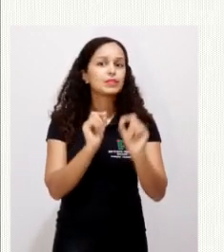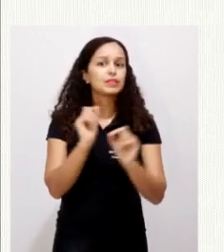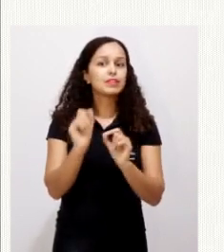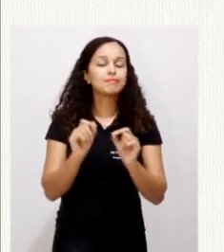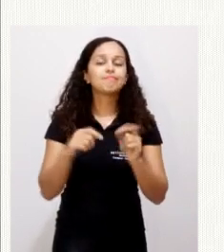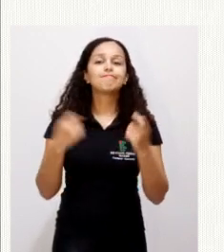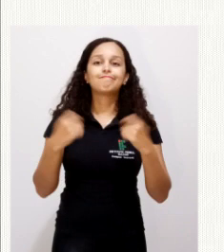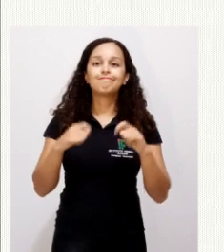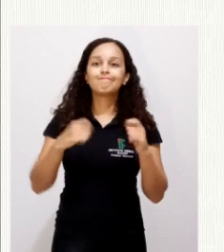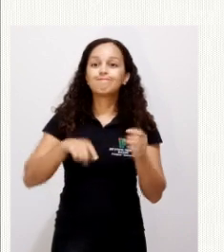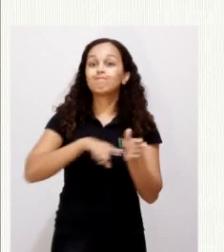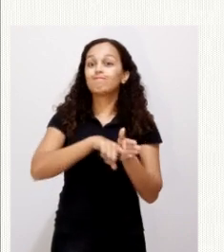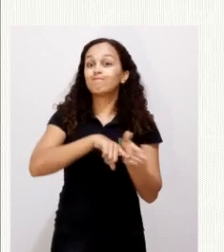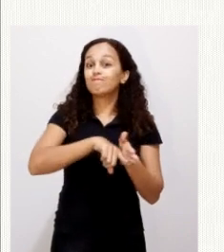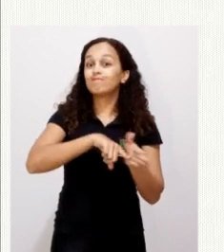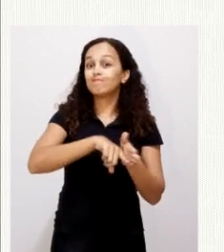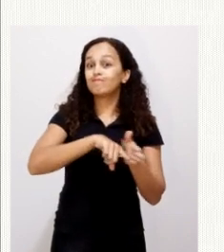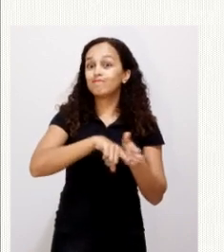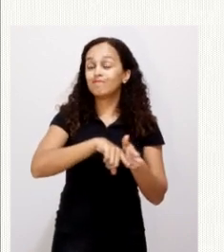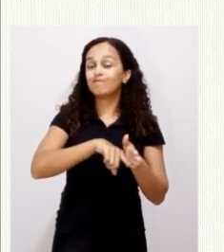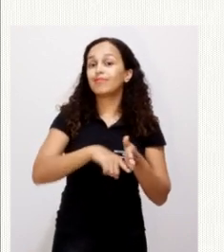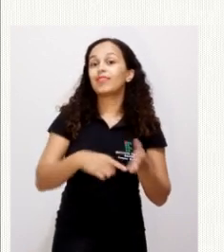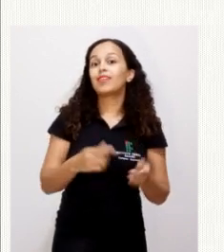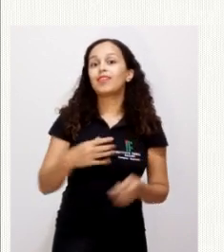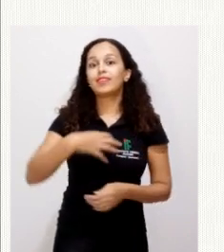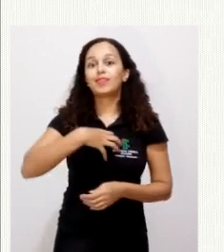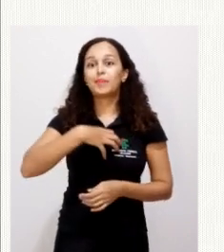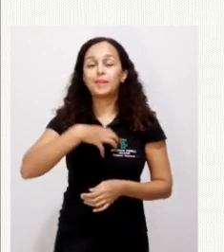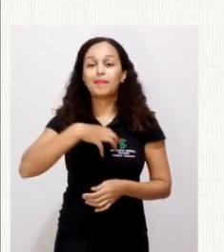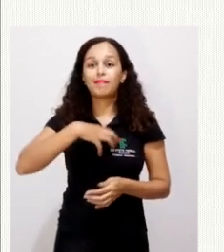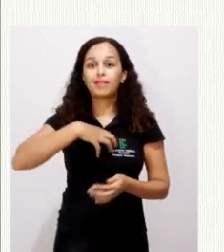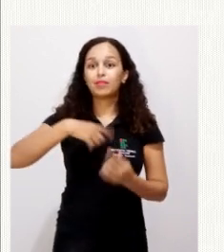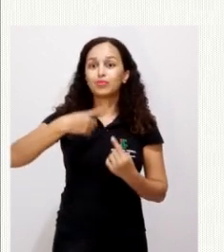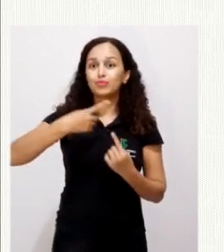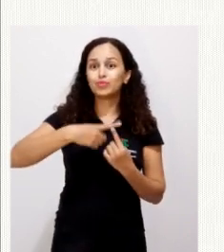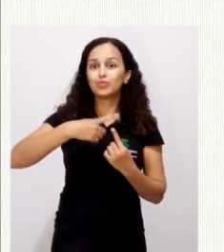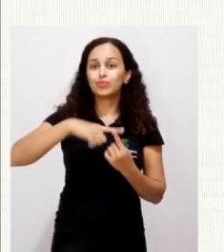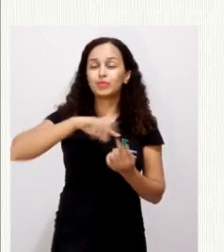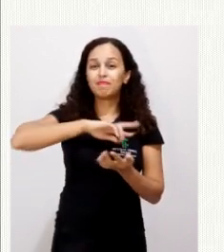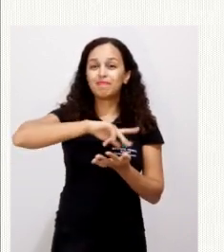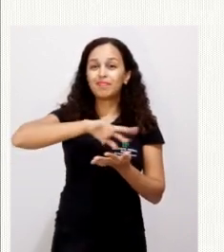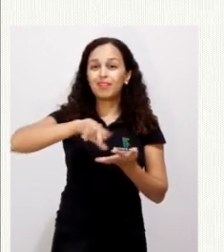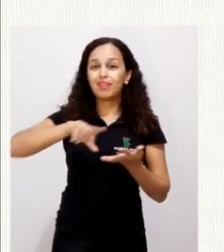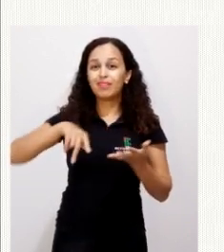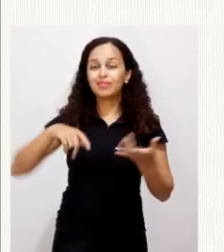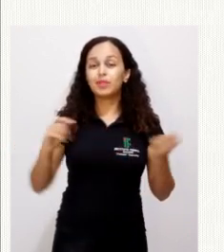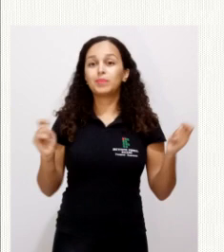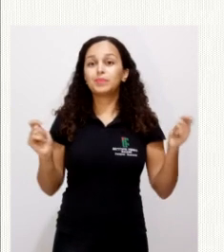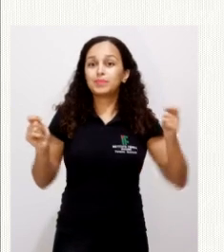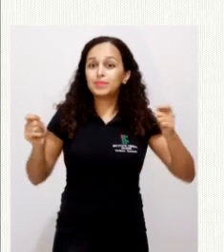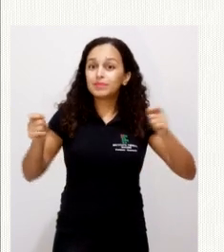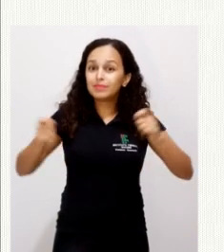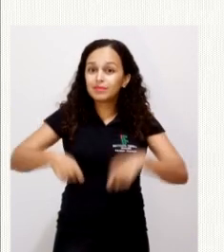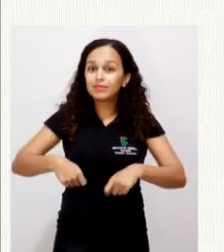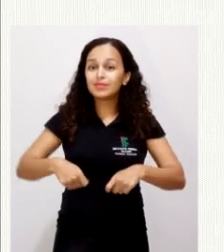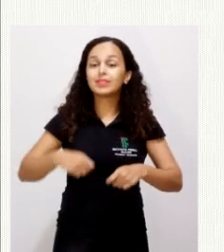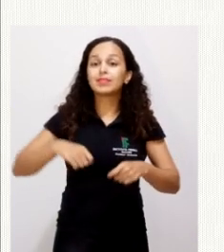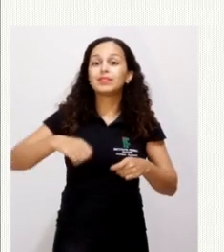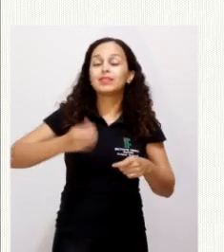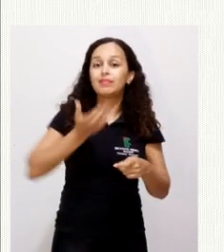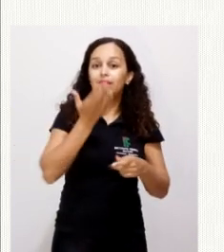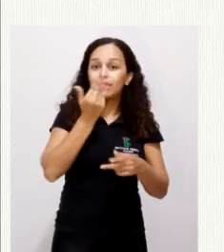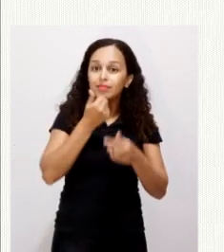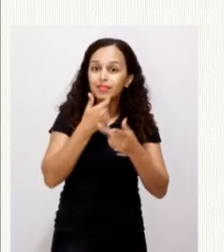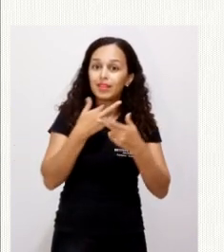explorado ainda, e a Bahia tem uma riqueza de espécies que tem esse potencial de inclusão na alimentação, que